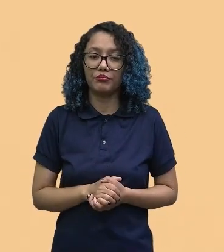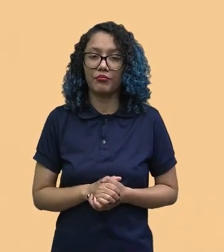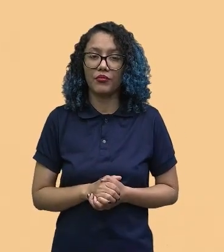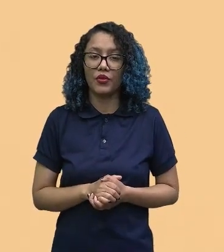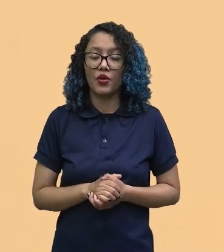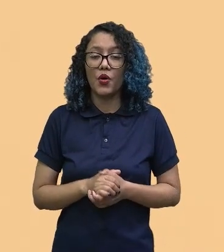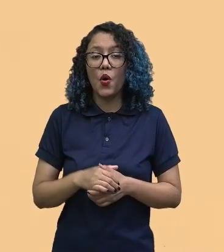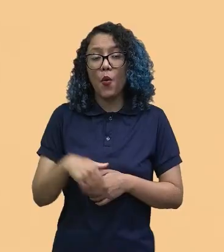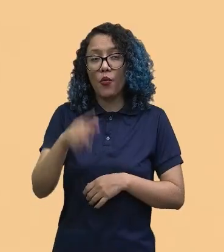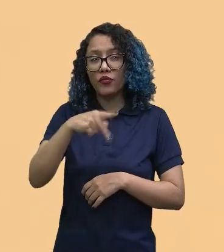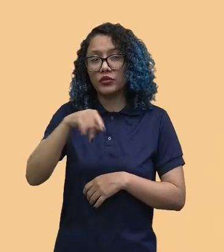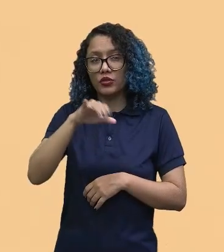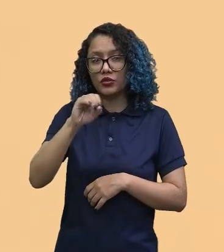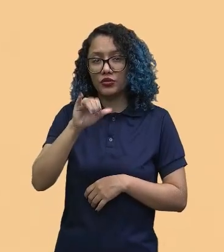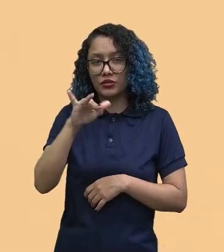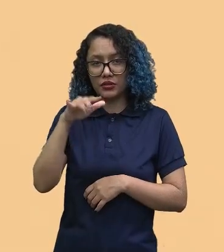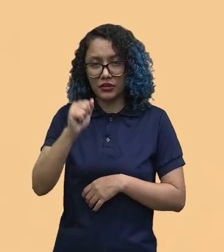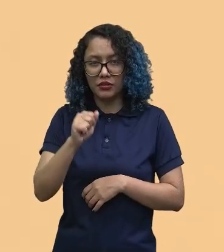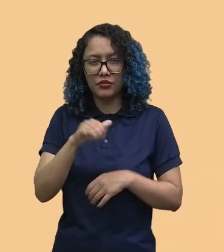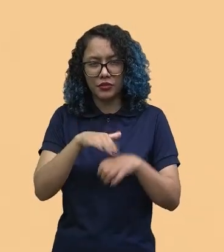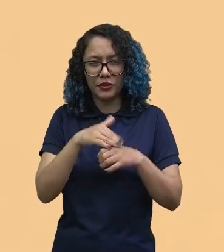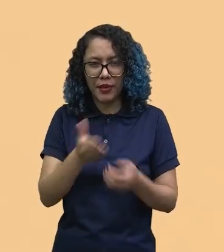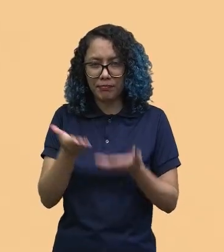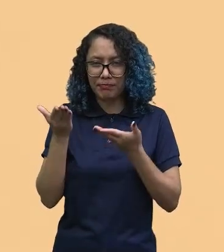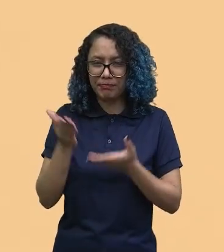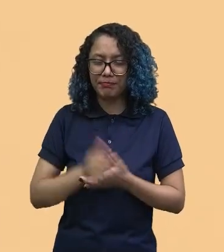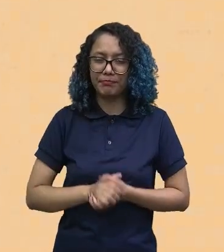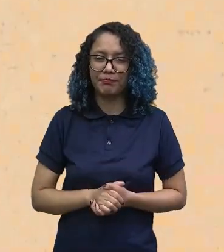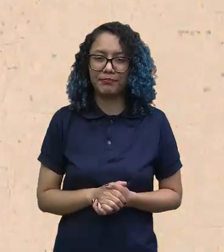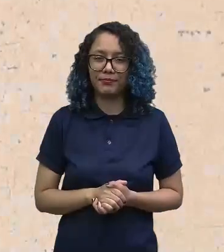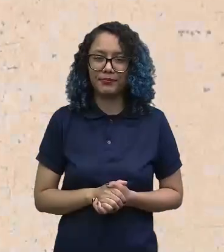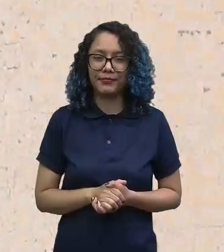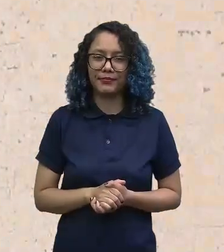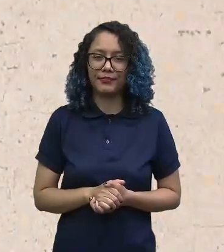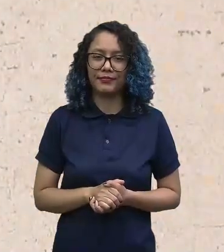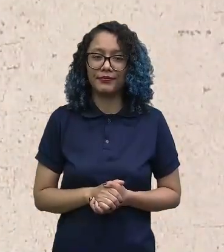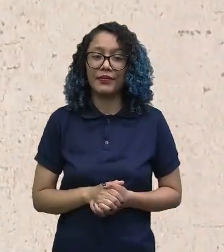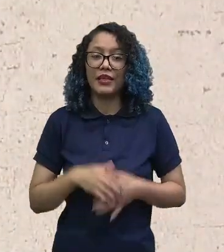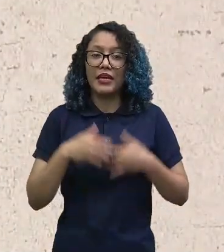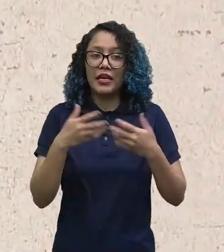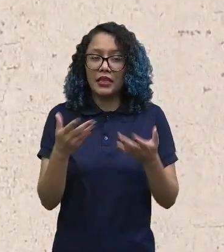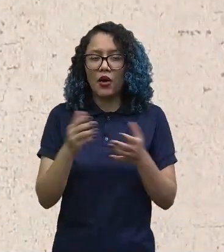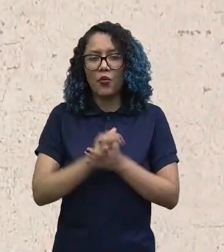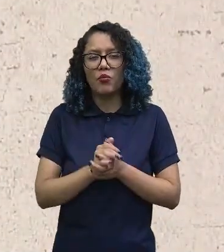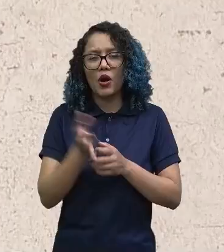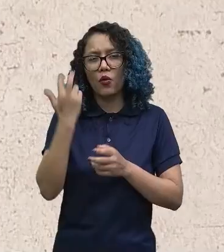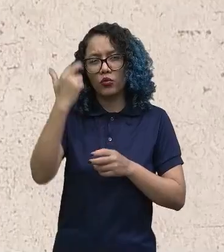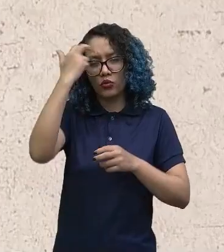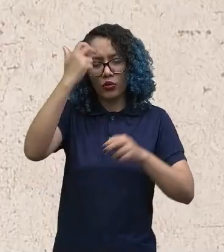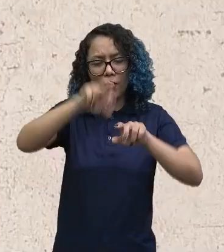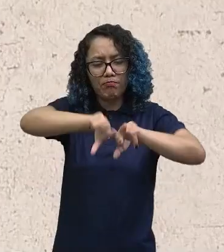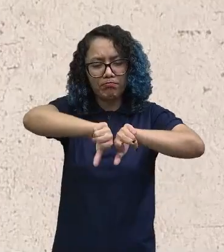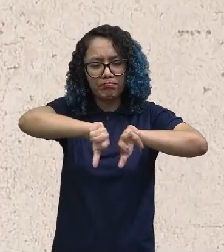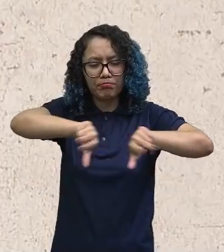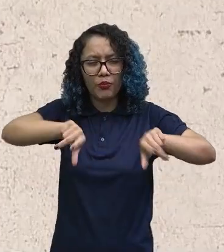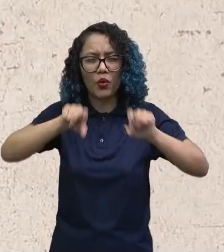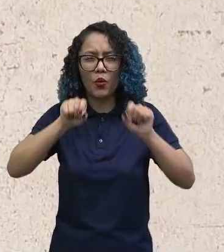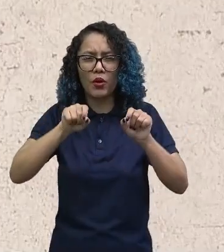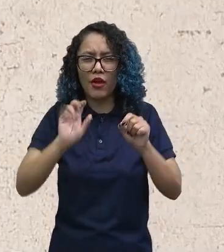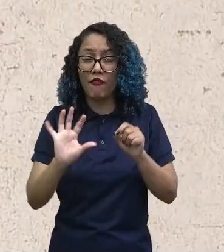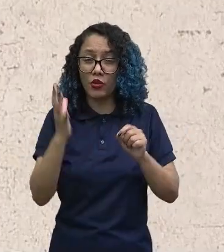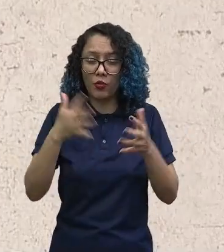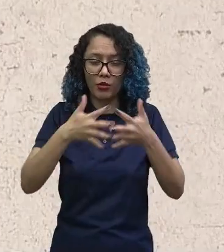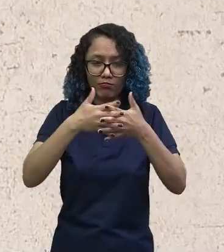professor Josino a dialogar com a nossa aula. A diversidade cultural é um fenômeno complexo